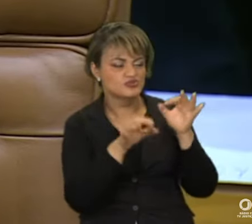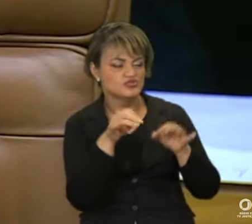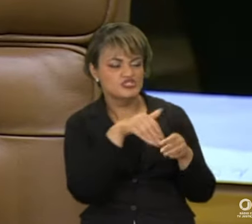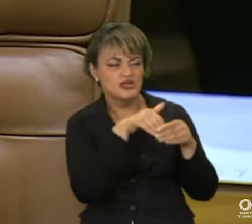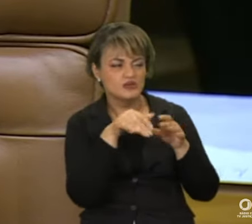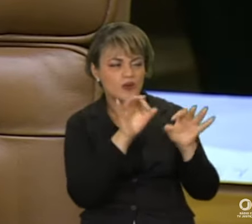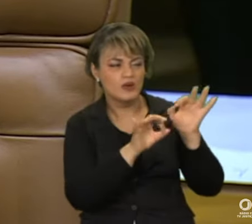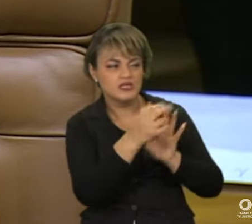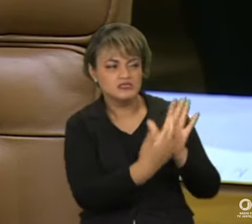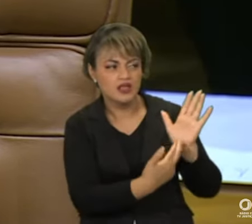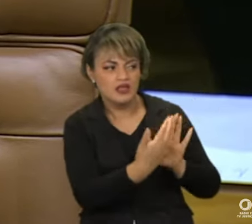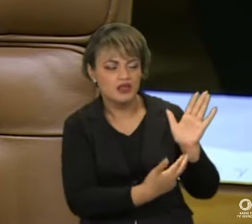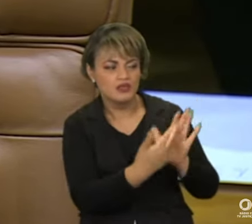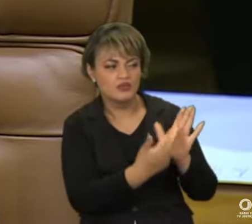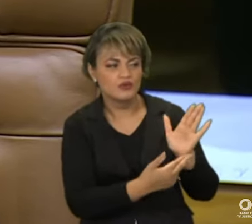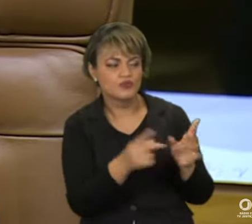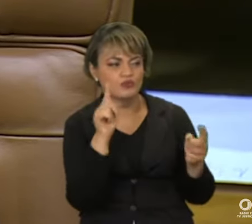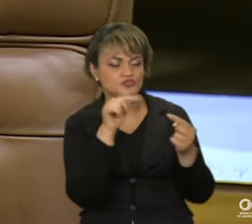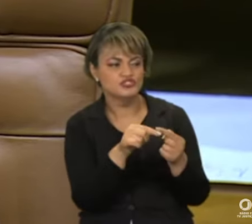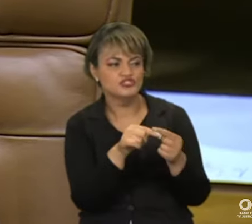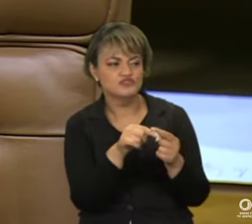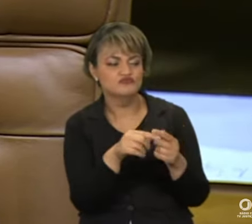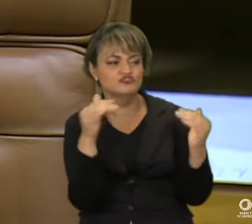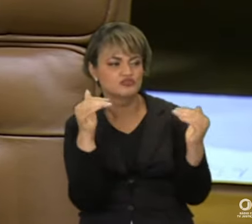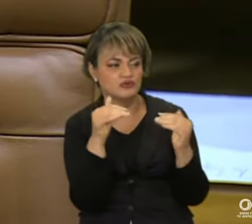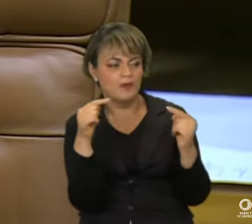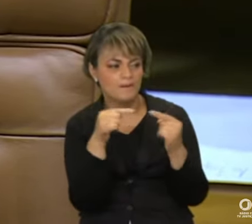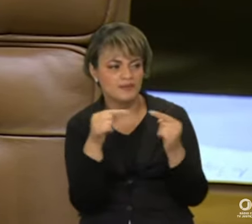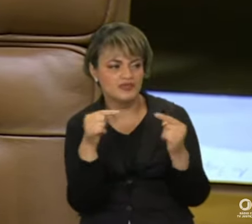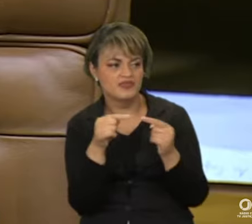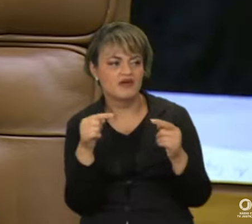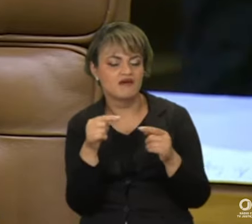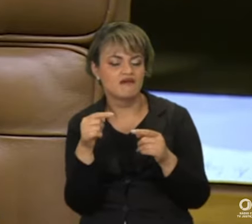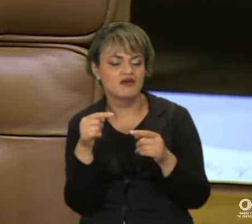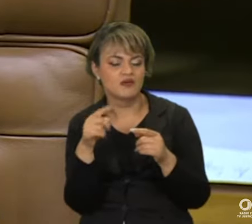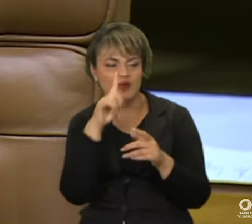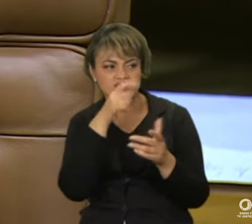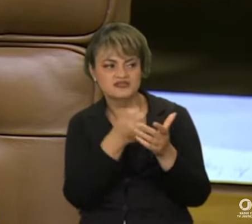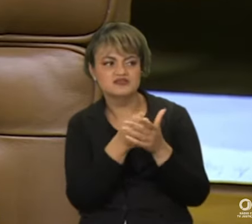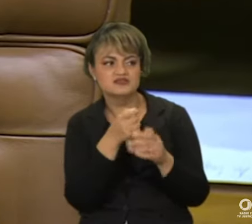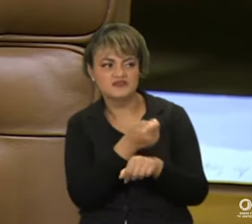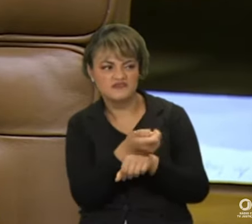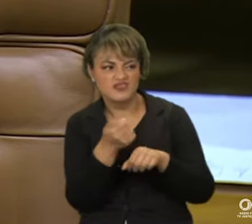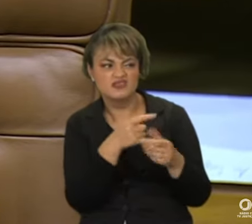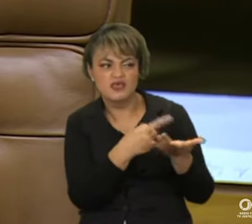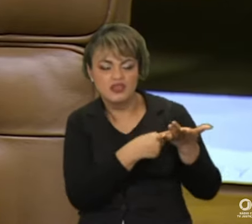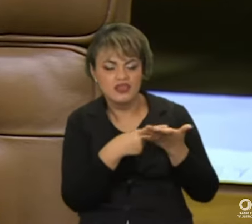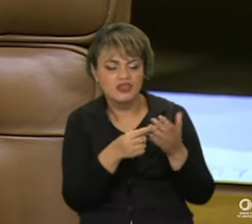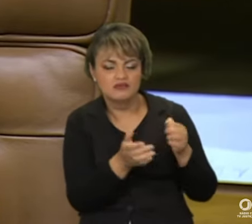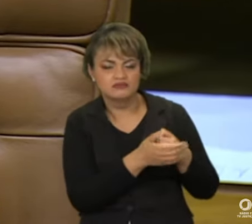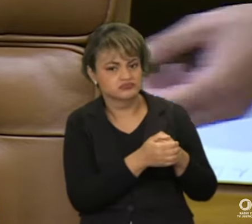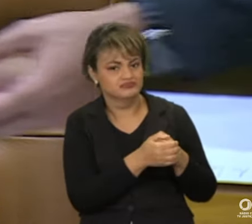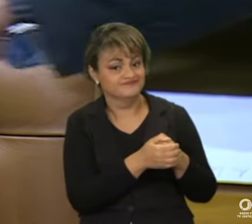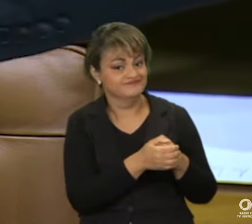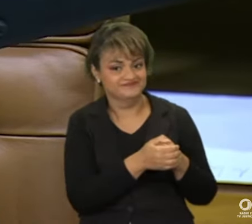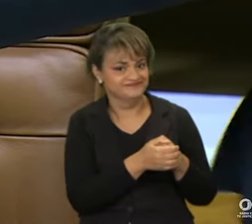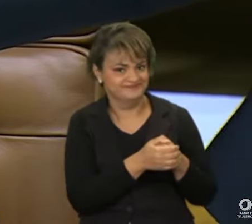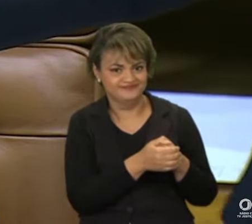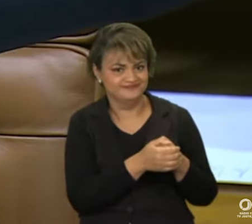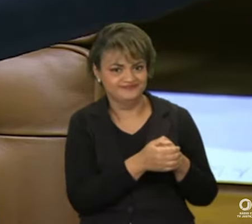relatórios com o objetivo de embasar decisões do ministro no inquérito das fake news. Não é de hoje